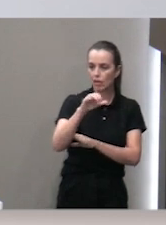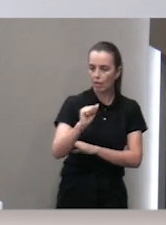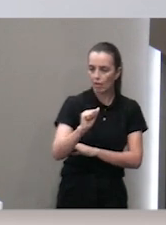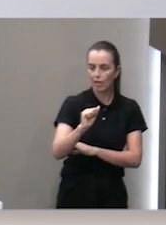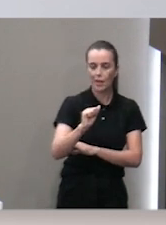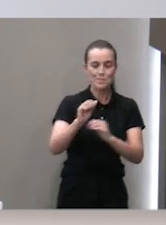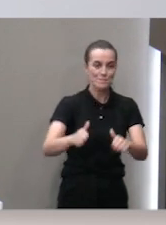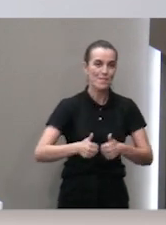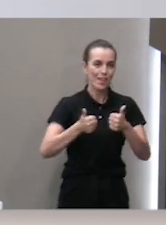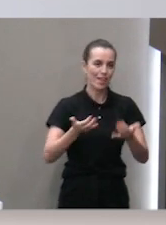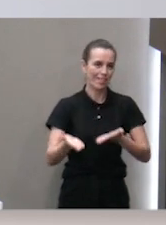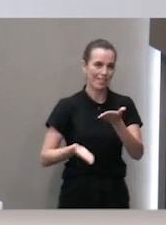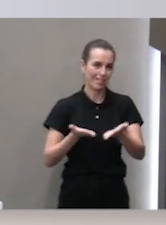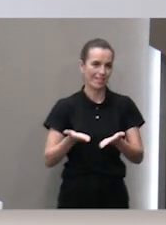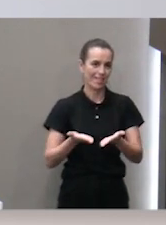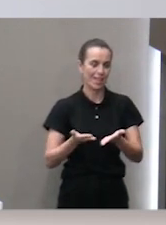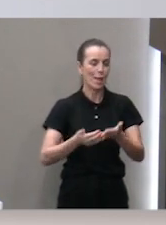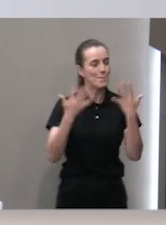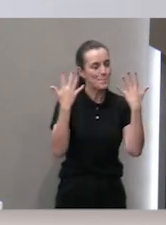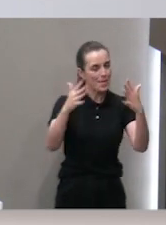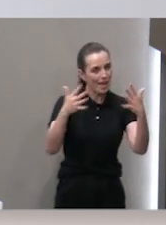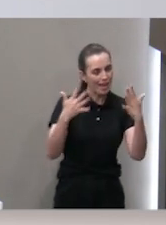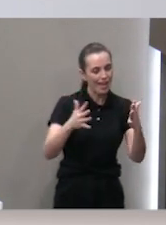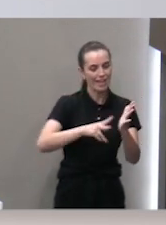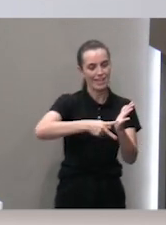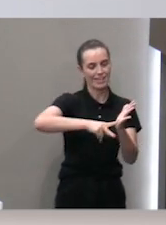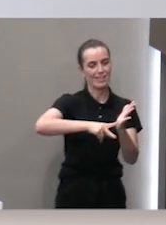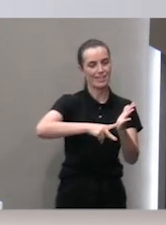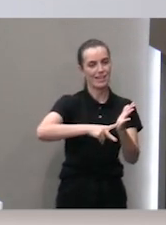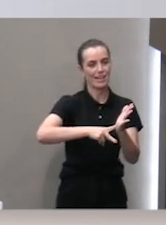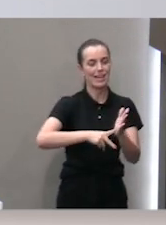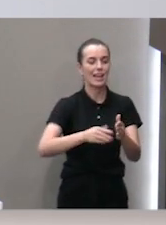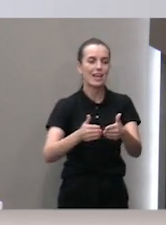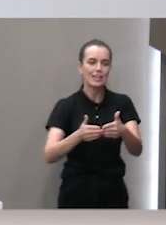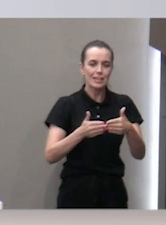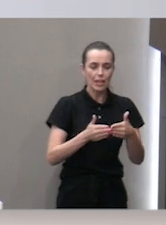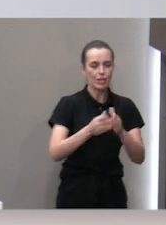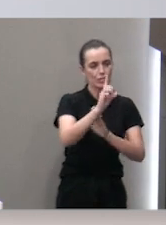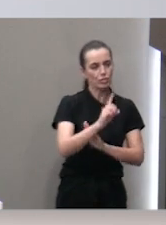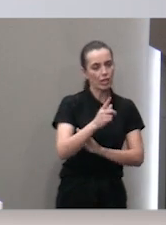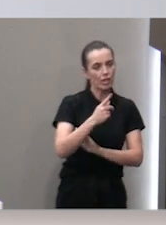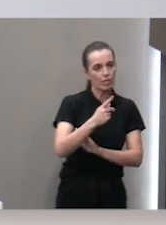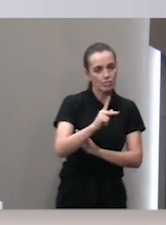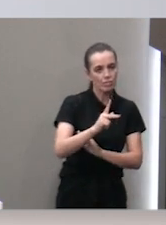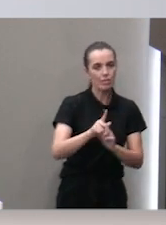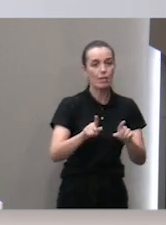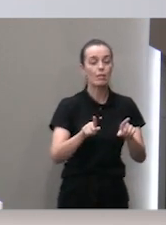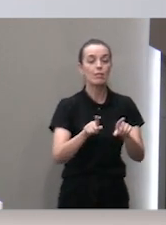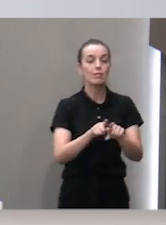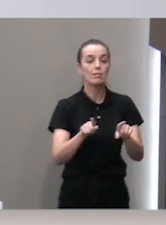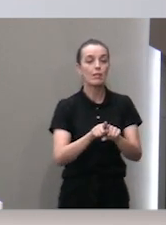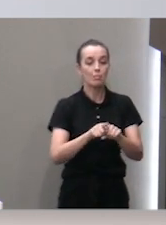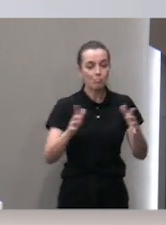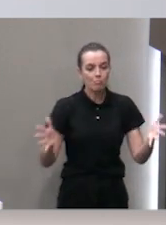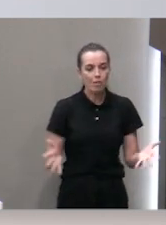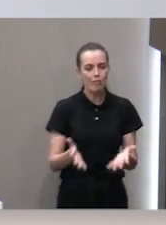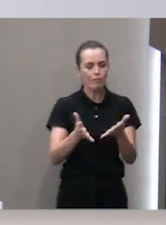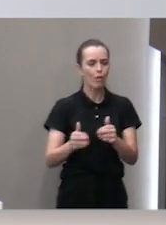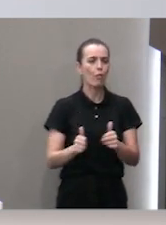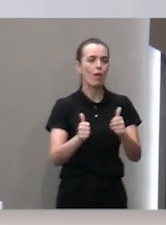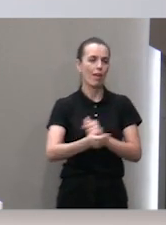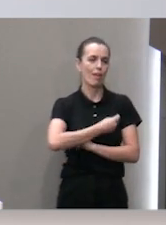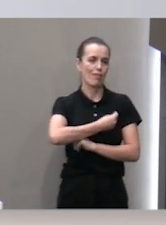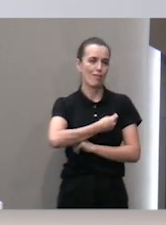de representar e defender os teus direitos, o Simpasso investe na qualidade de vida do seu associado.